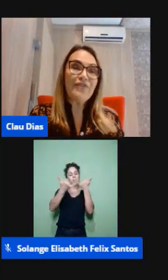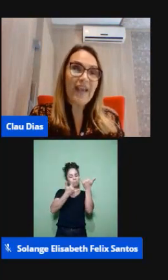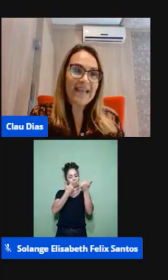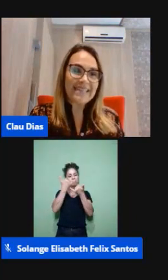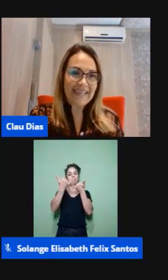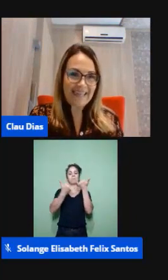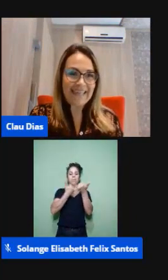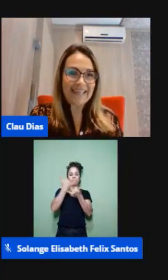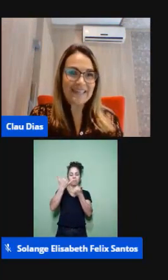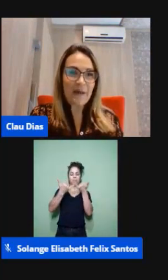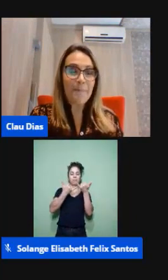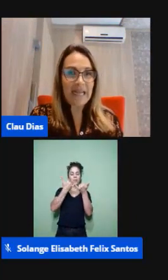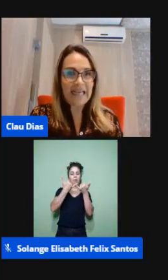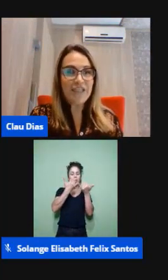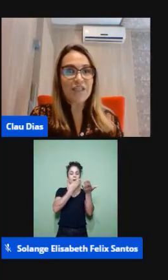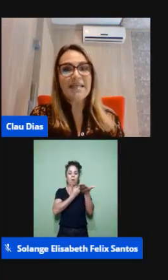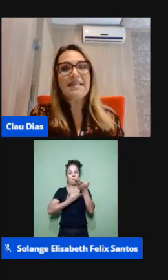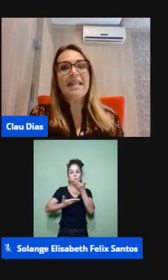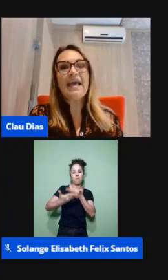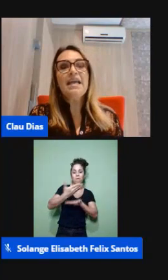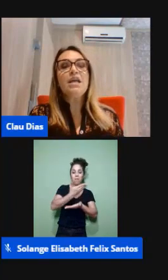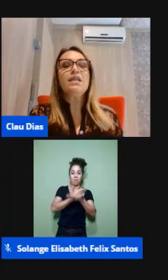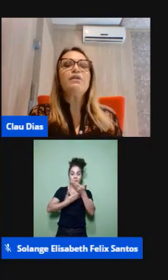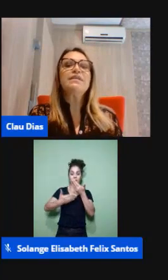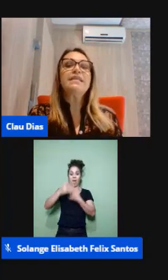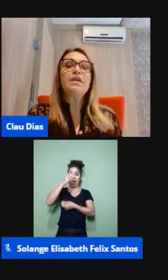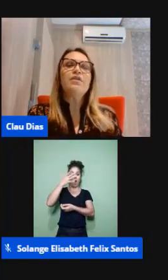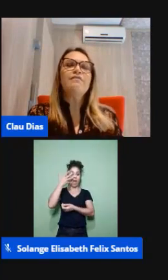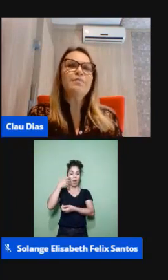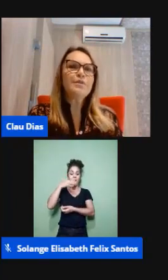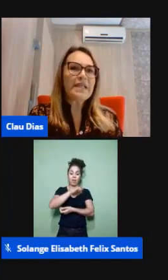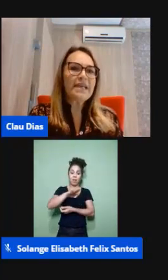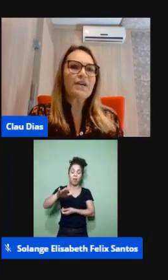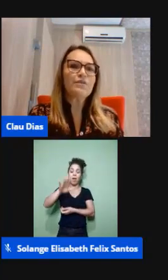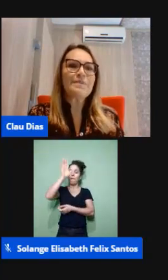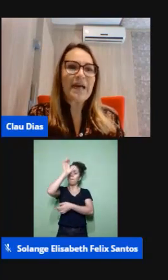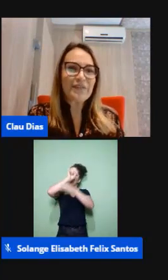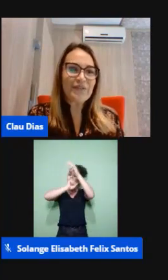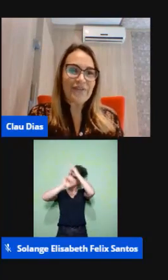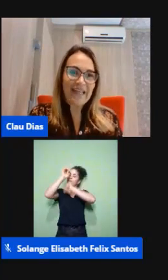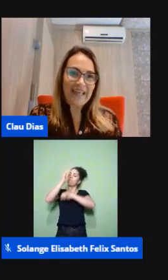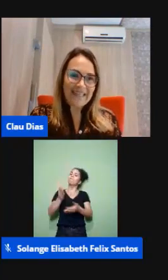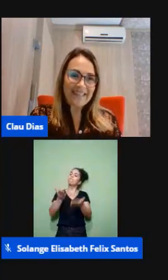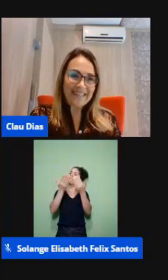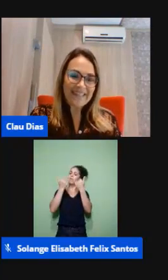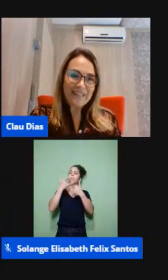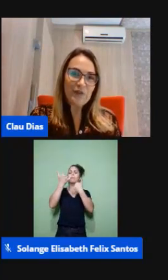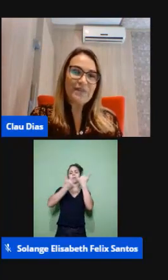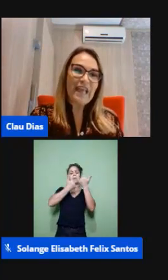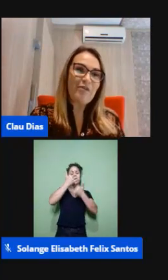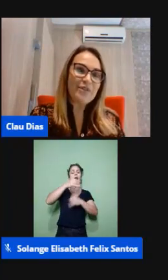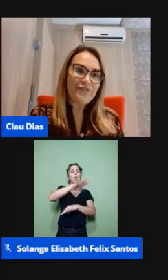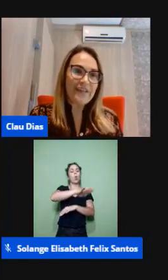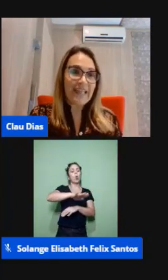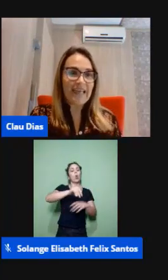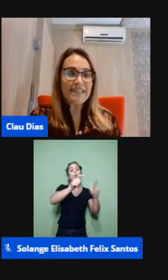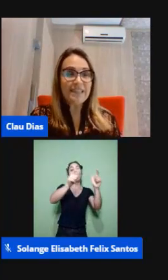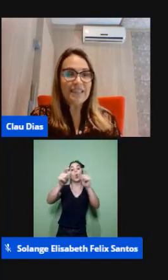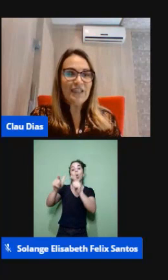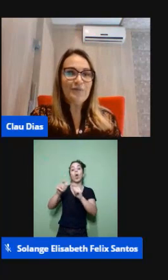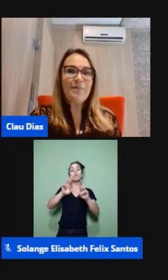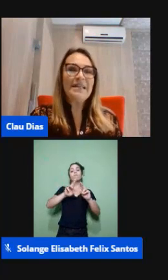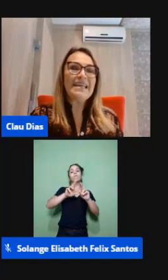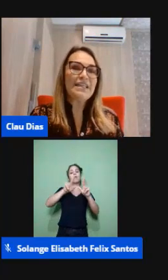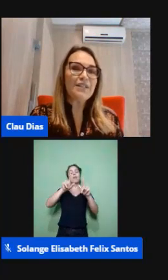pela convivência que a criança aprende, né? Então, assim, vamos brincar num espaço diferente, num tempo